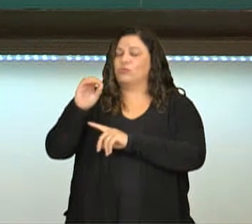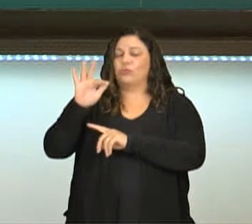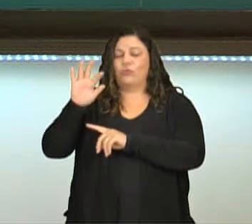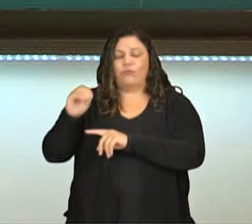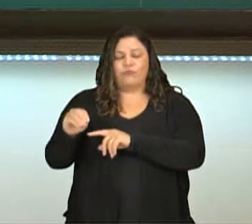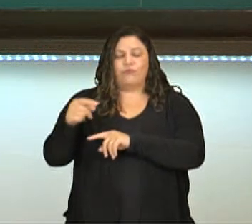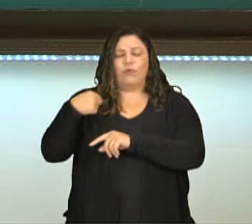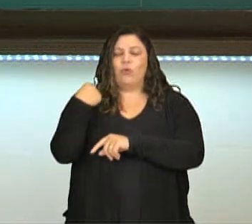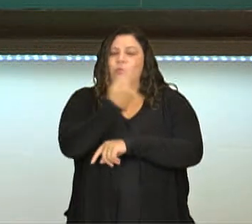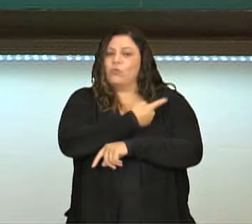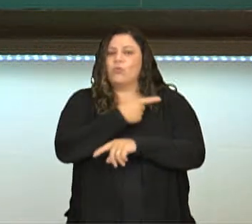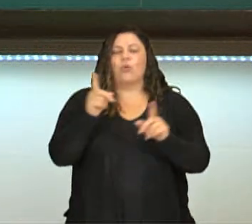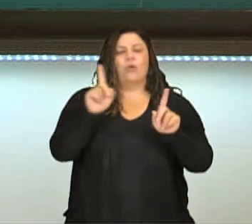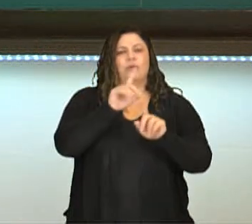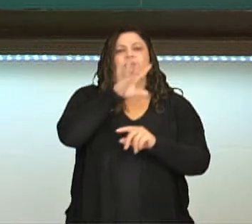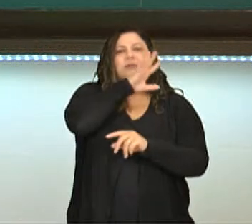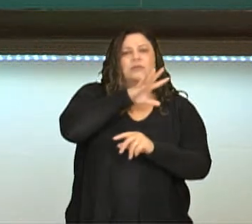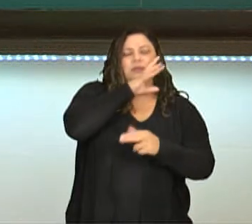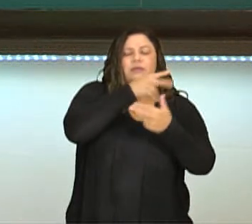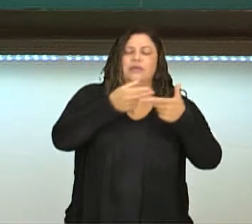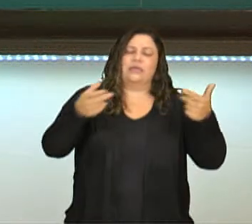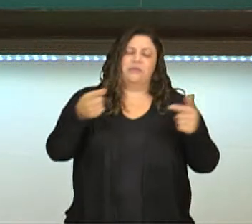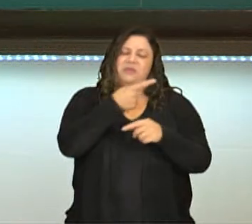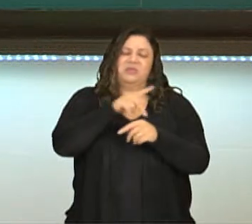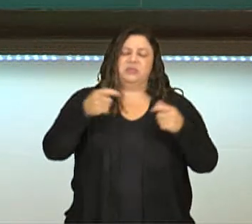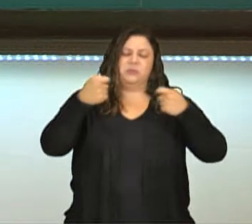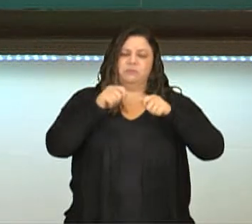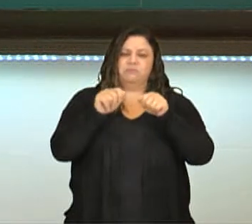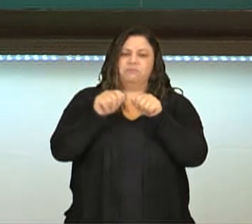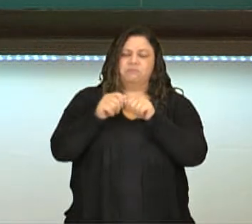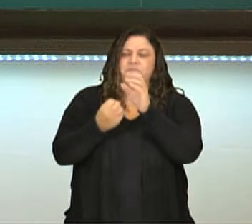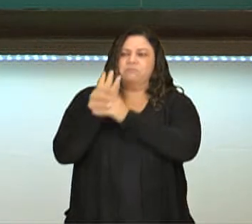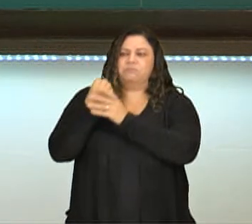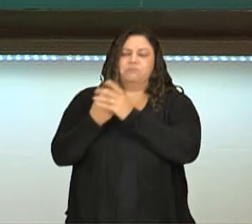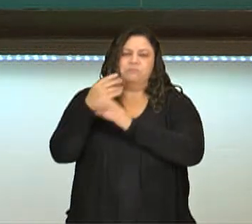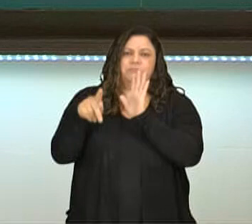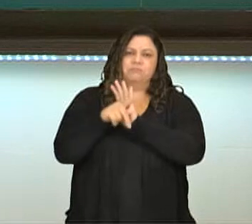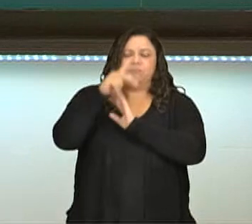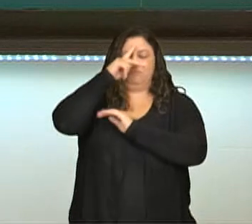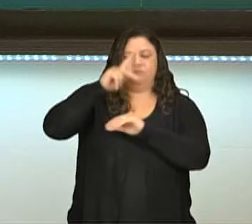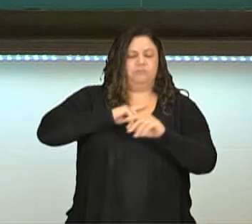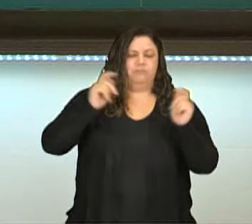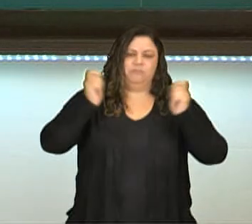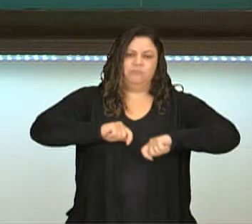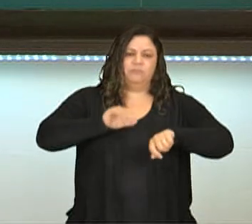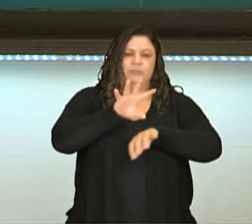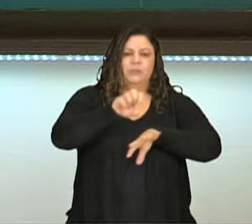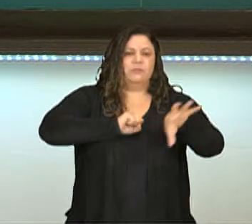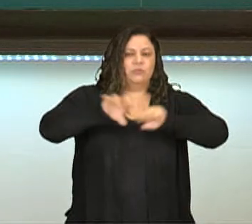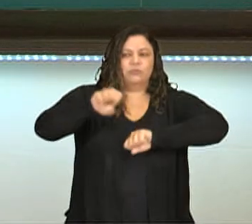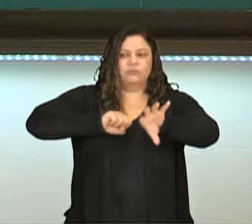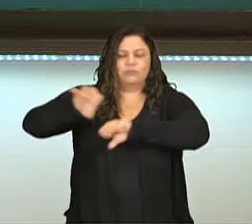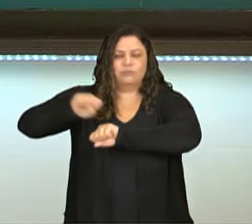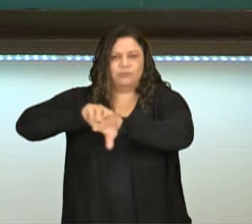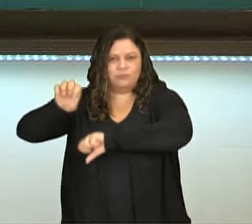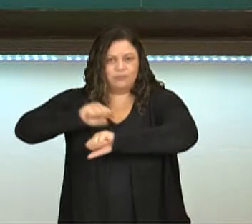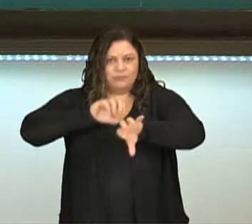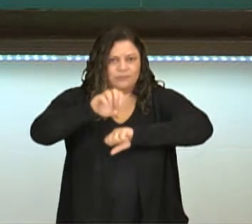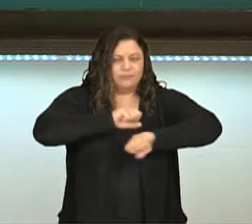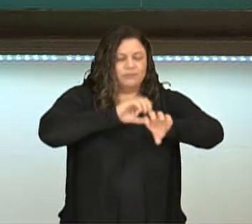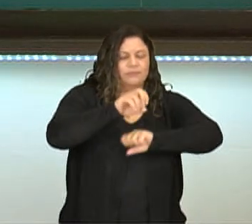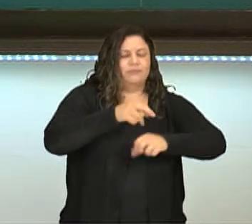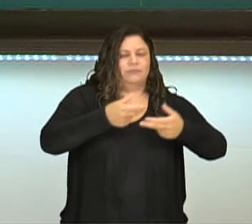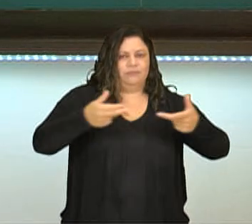e os demais animais, fungos também, por exemplo, que precisam buscar esse alimento através